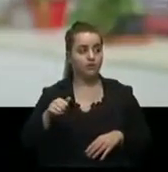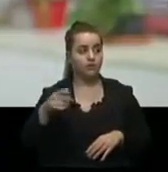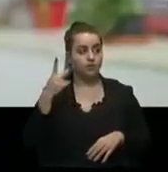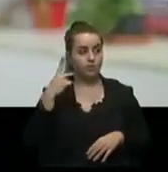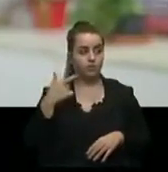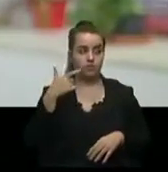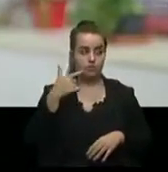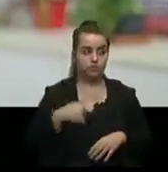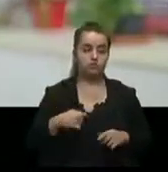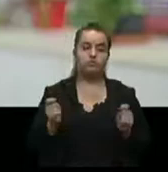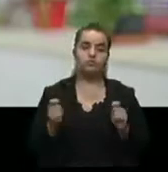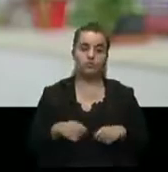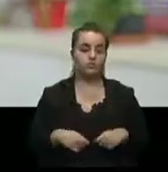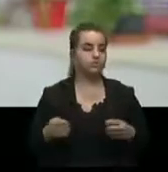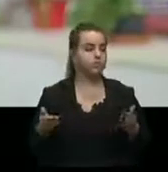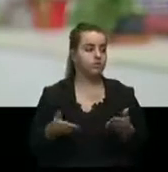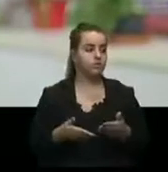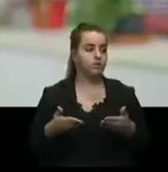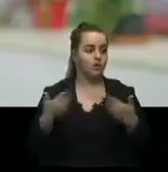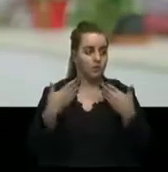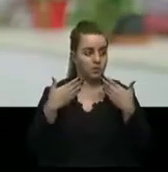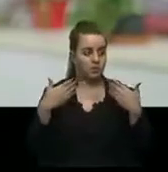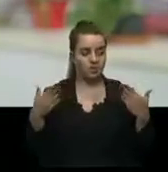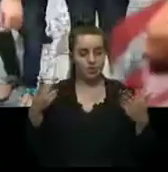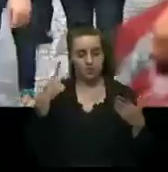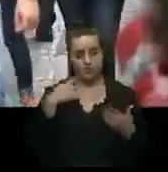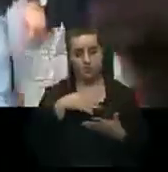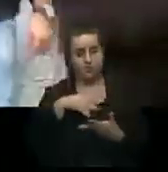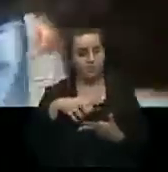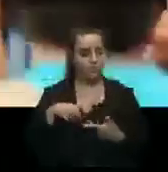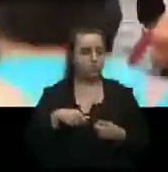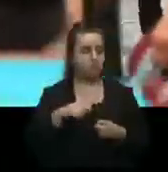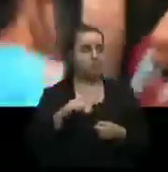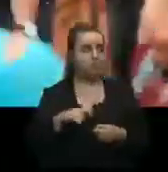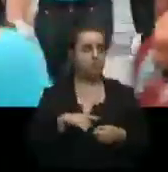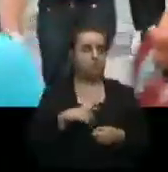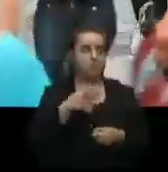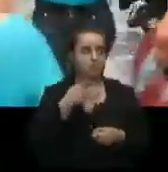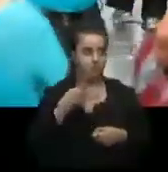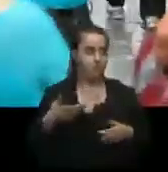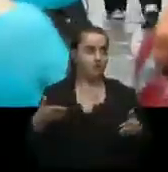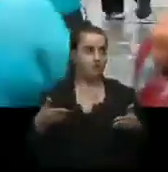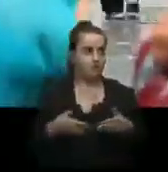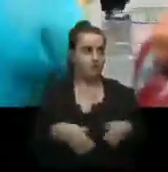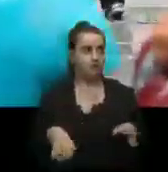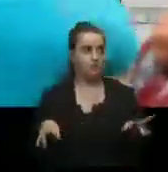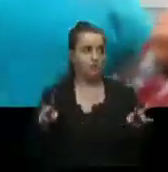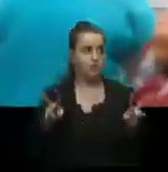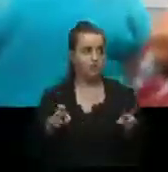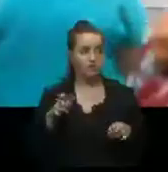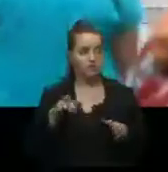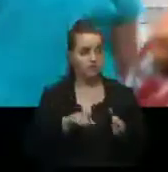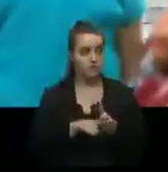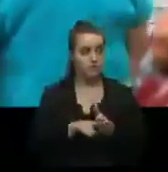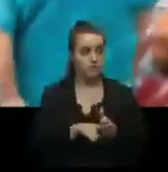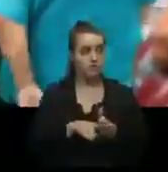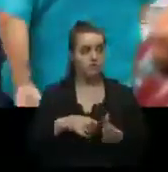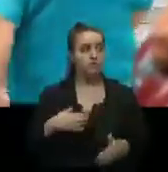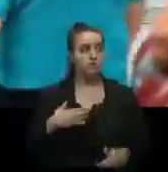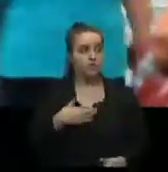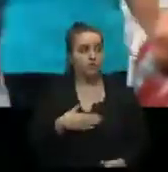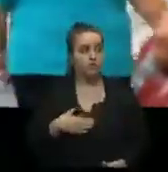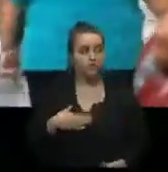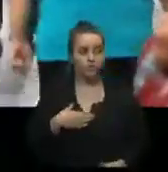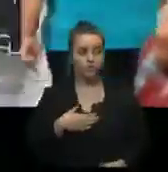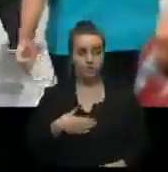possa, desta amostra, expandir para o universo. Se eu estiver falando de pesquisa de satisfação, e